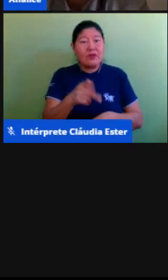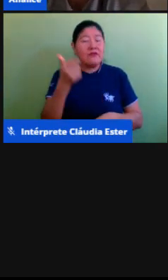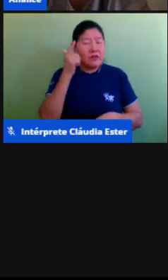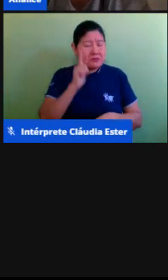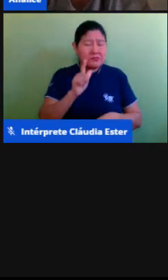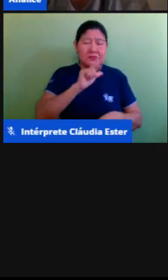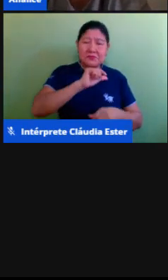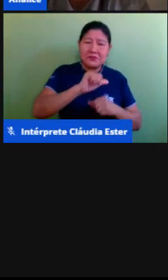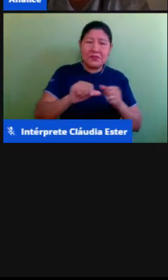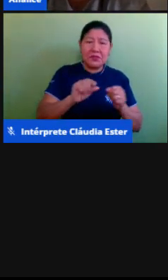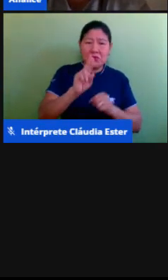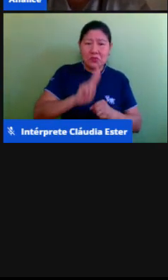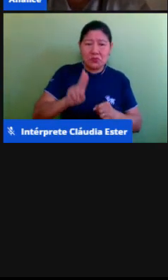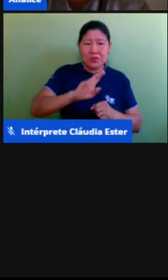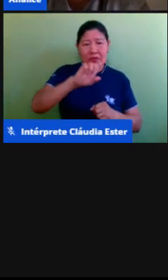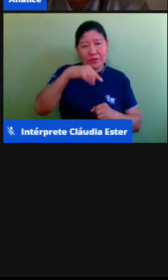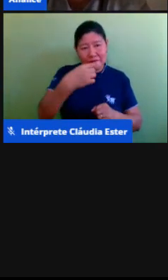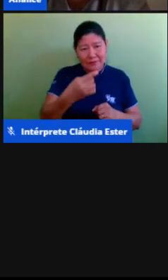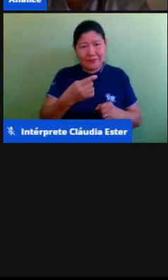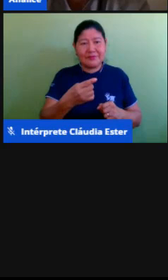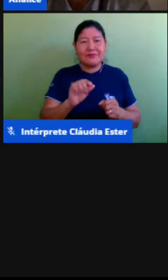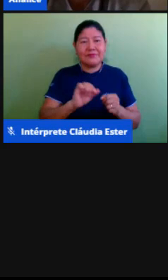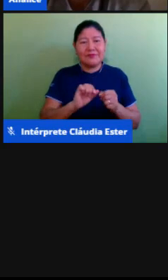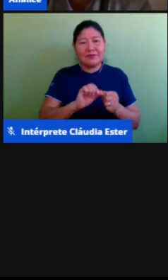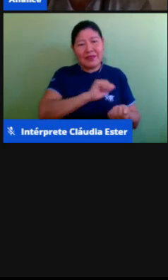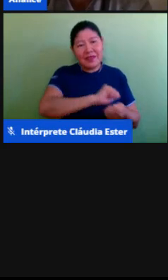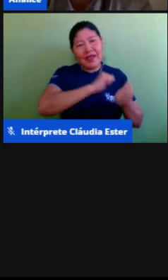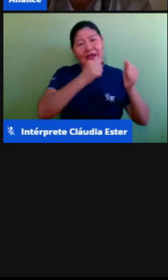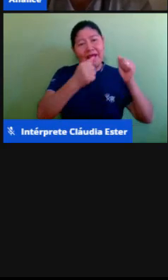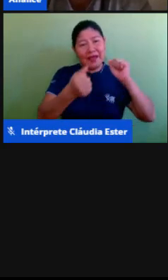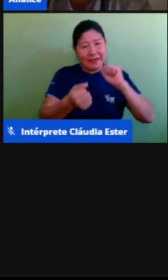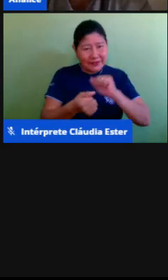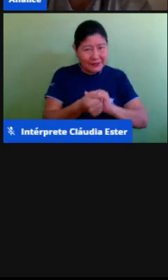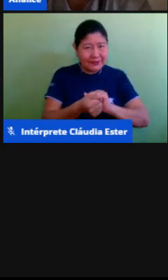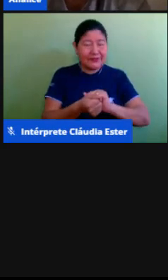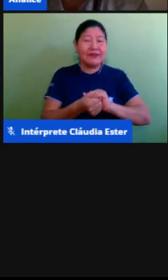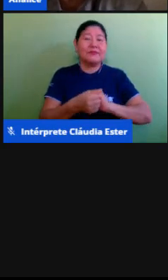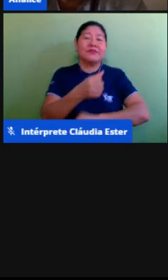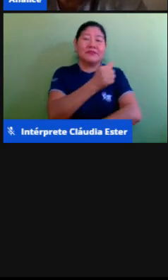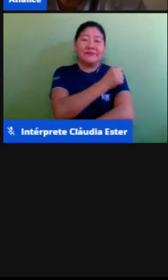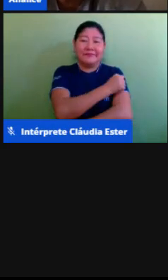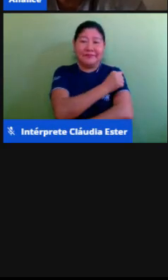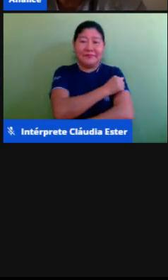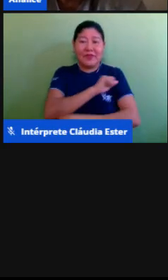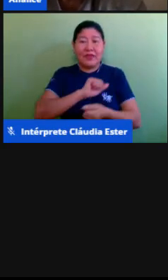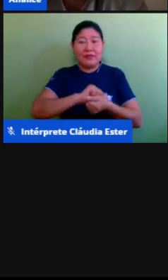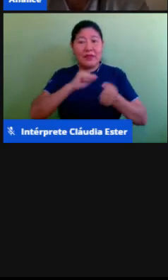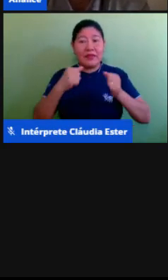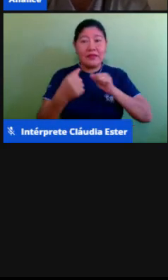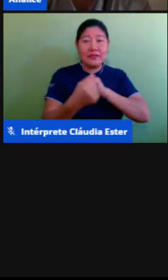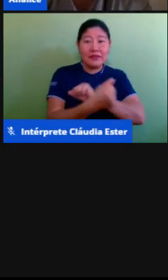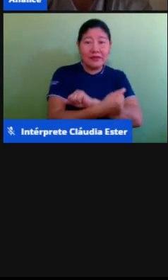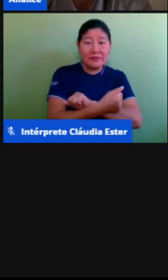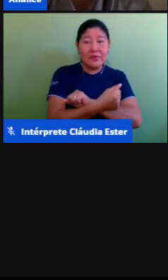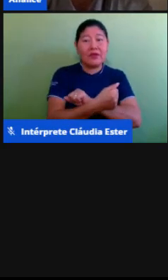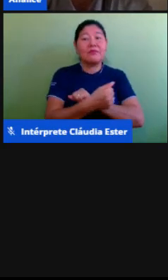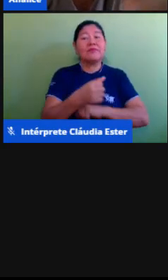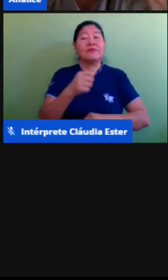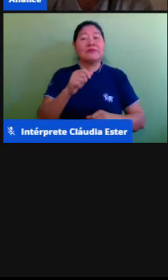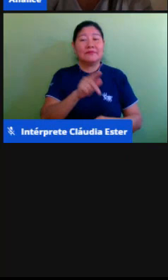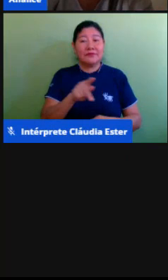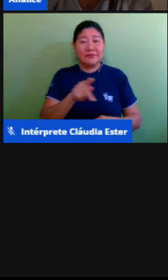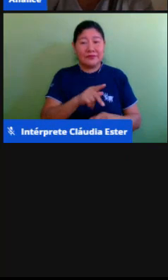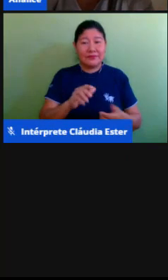vocês como, né? Como que eu consigo fazer a transposição didática, né? De utilizar aí